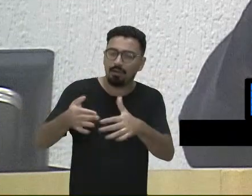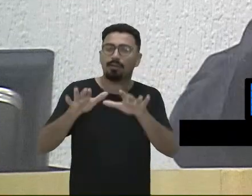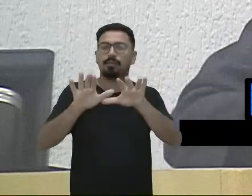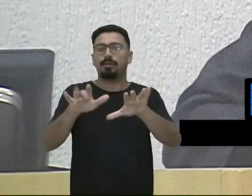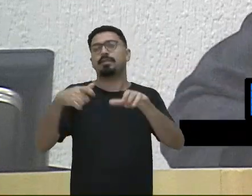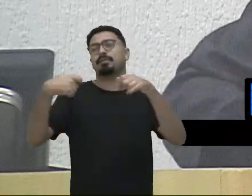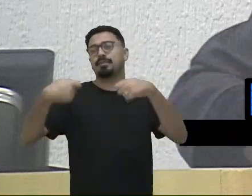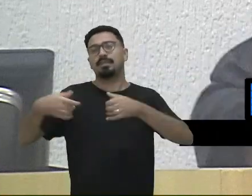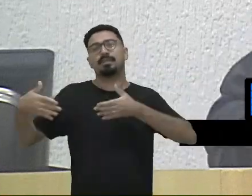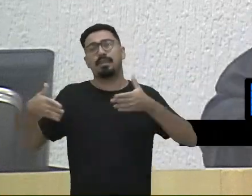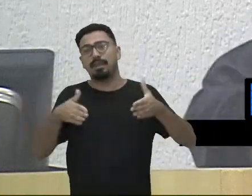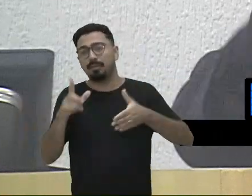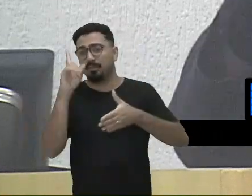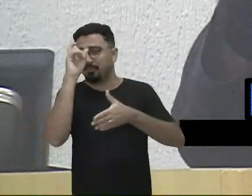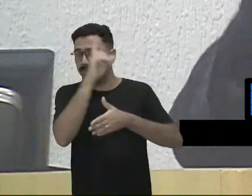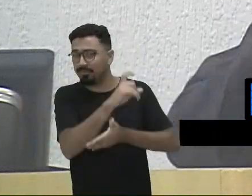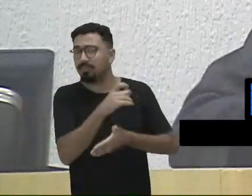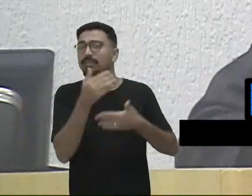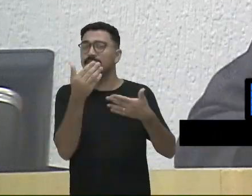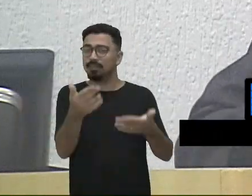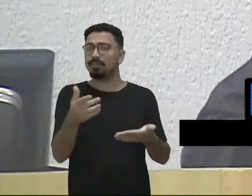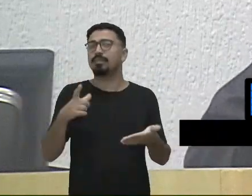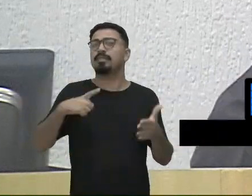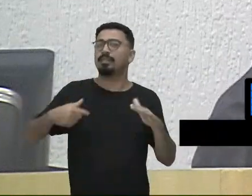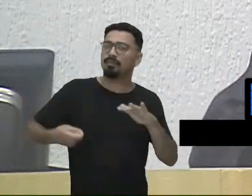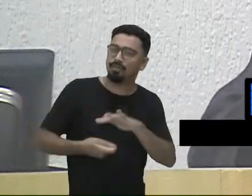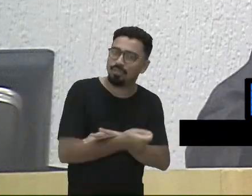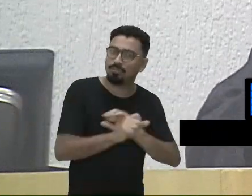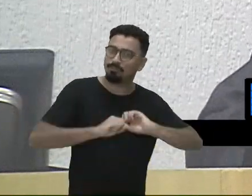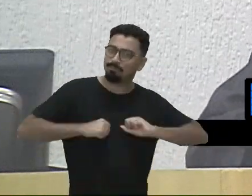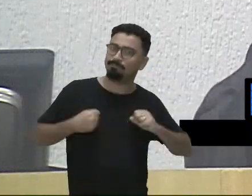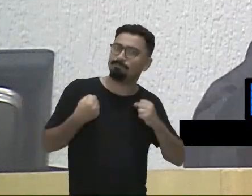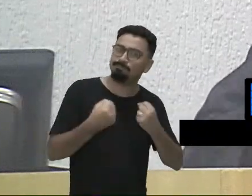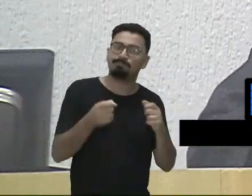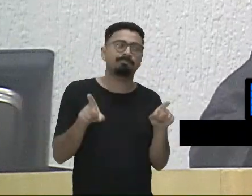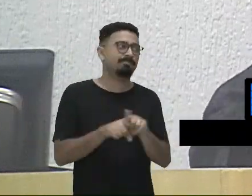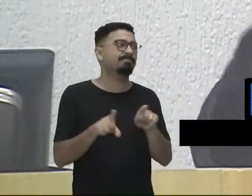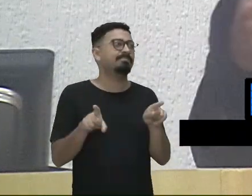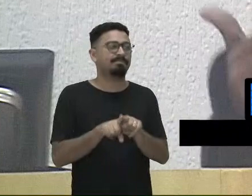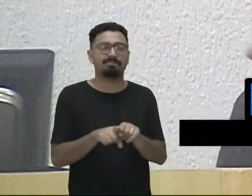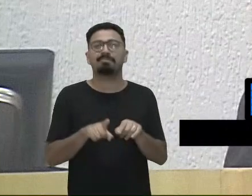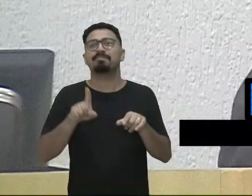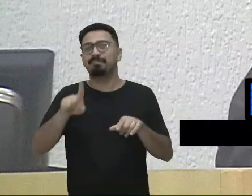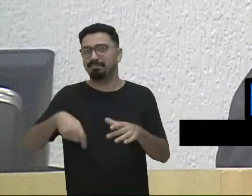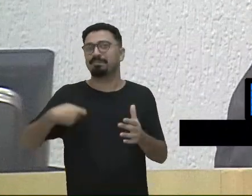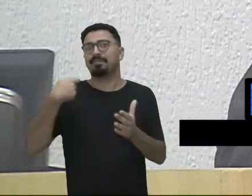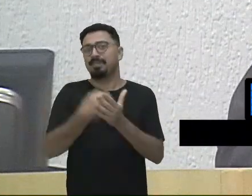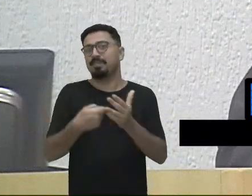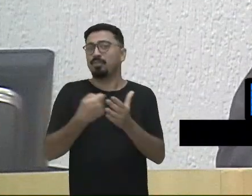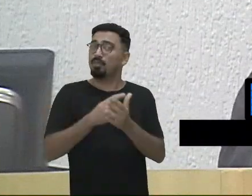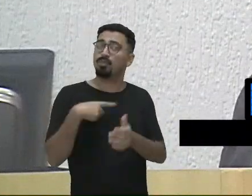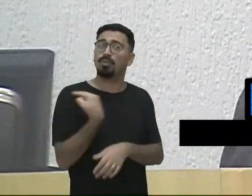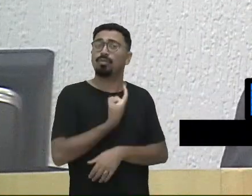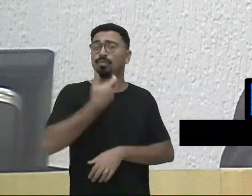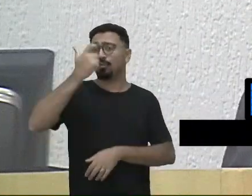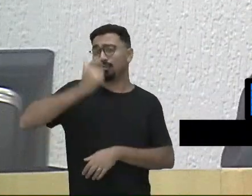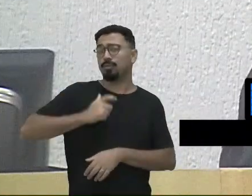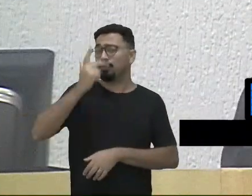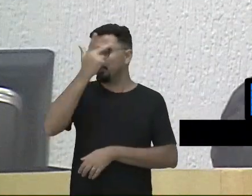são caminhos árduos, que demanda muito investimento de força e muito investimento de luta, principalmente para nós, que somos pessoas que